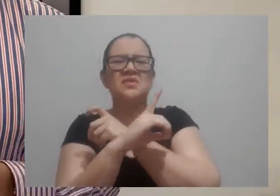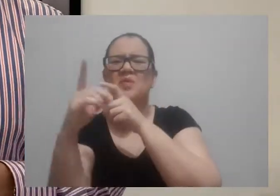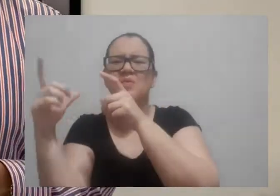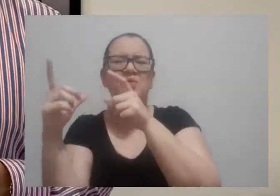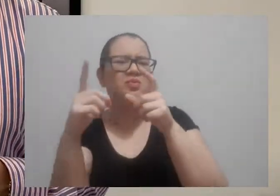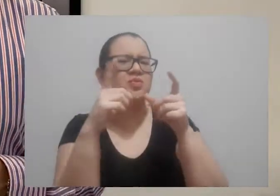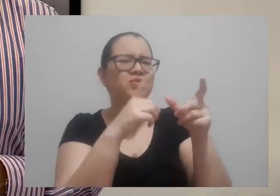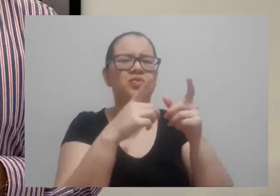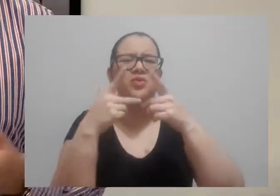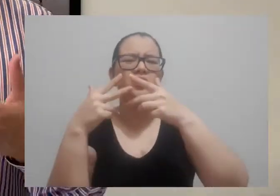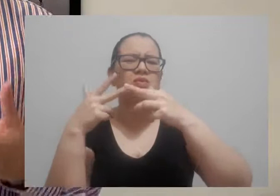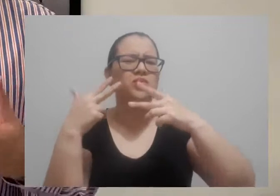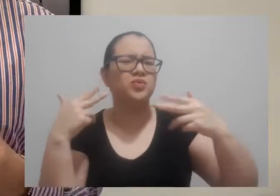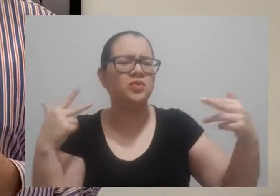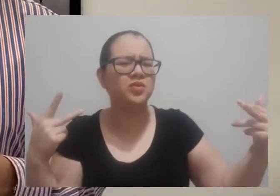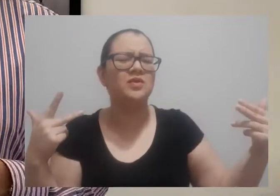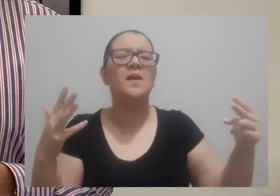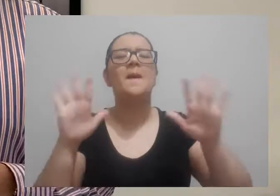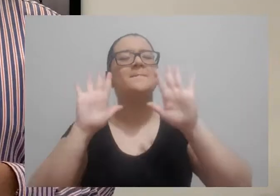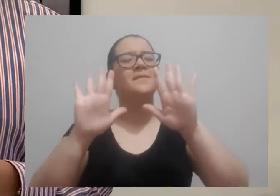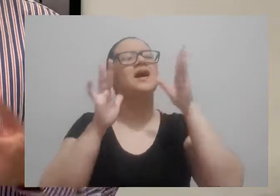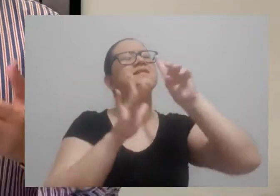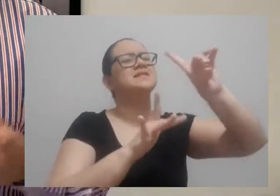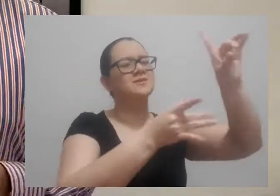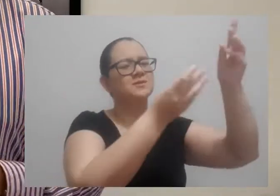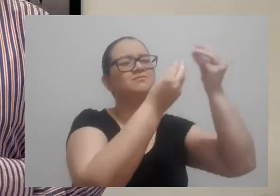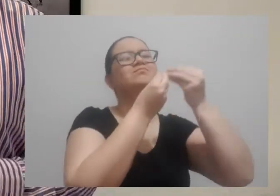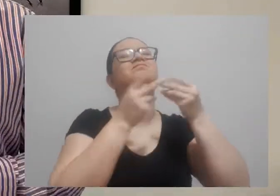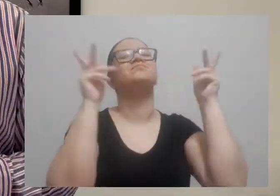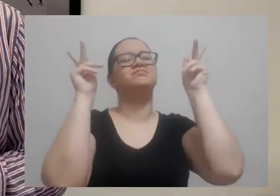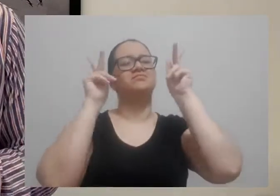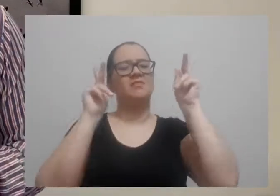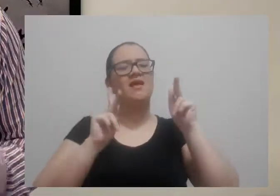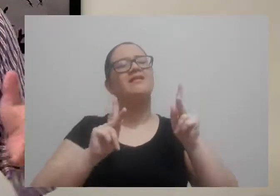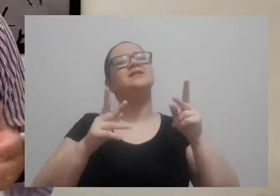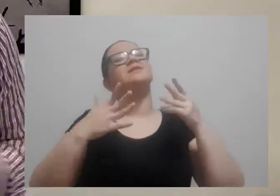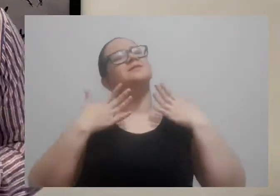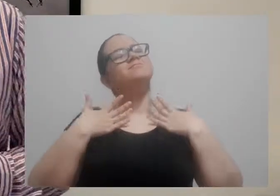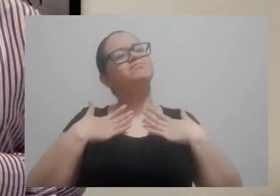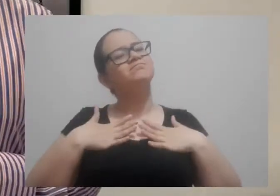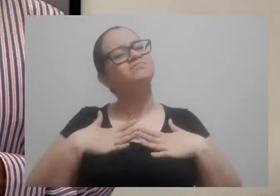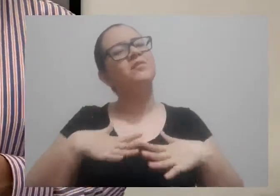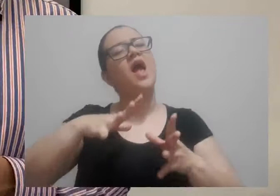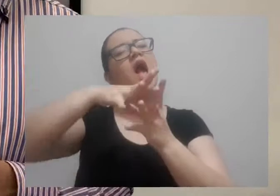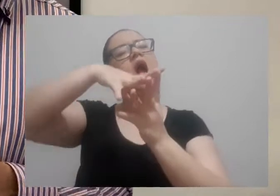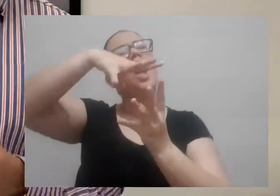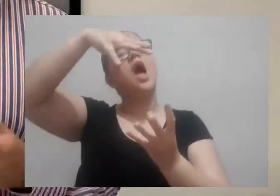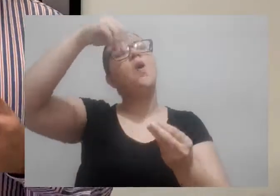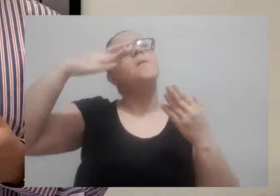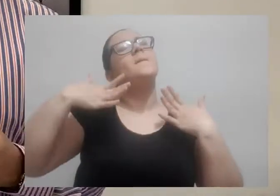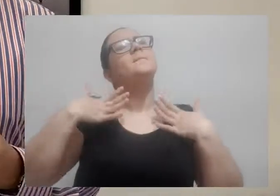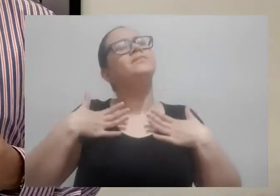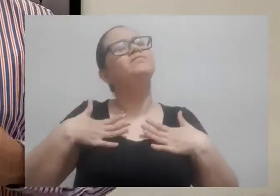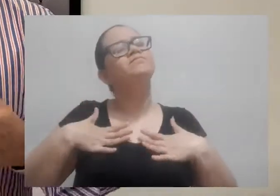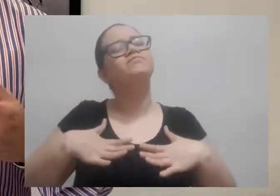sua paz, trazido-nos tranquilidade, quietude em nossa alma. Por isso nós confiamos em Ti. Sabemos